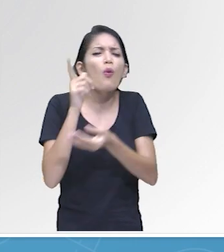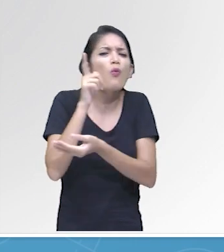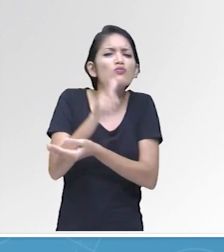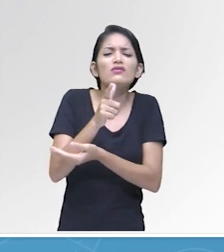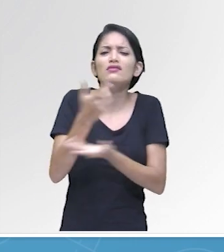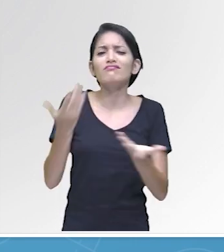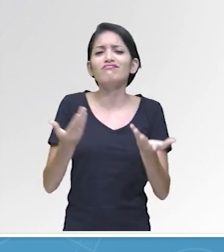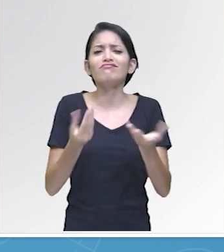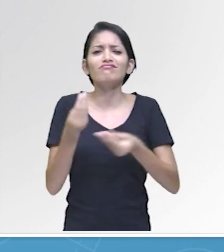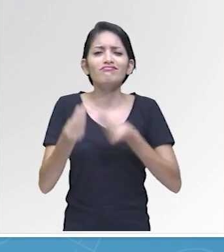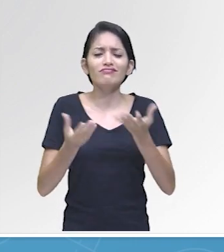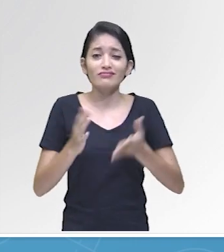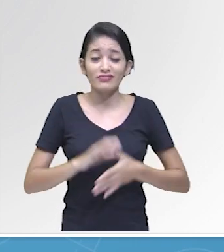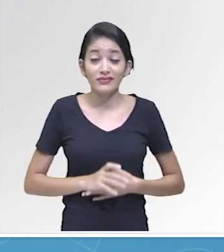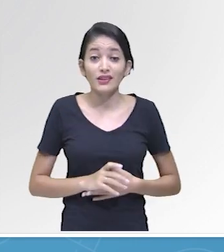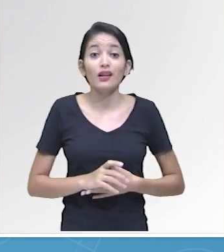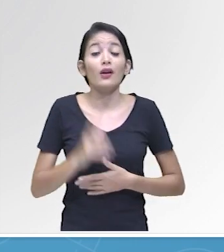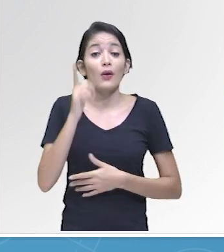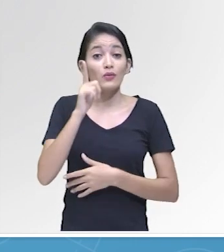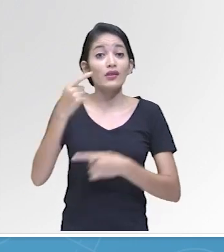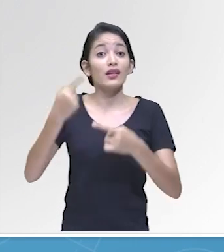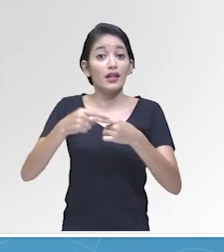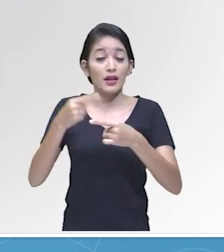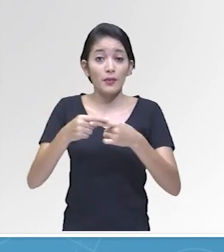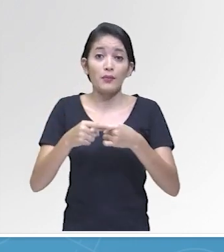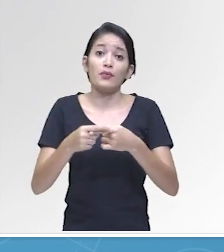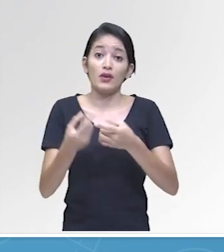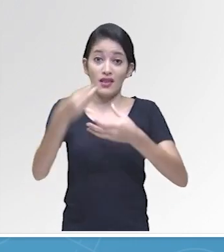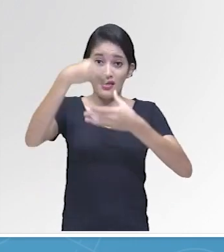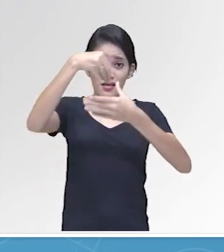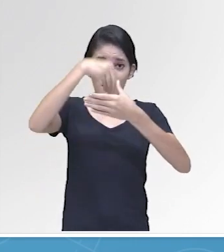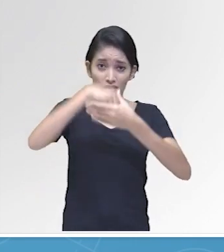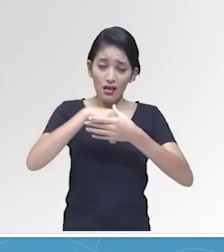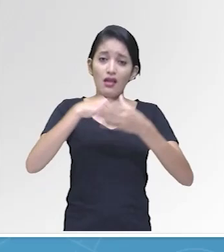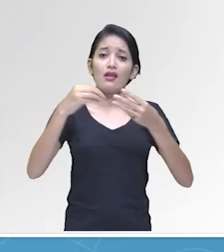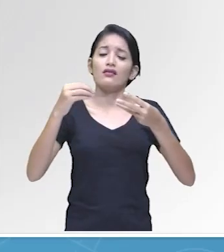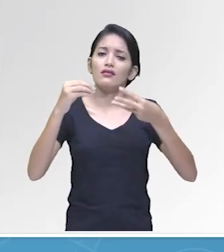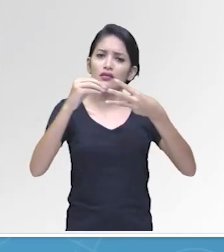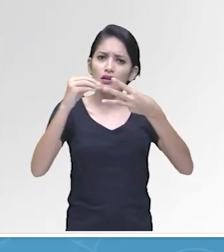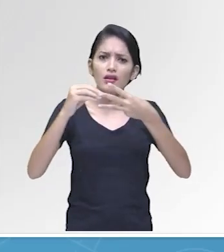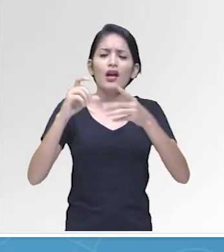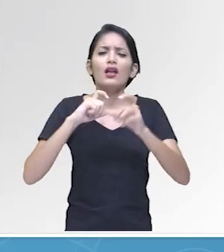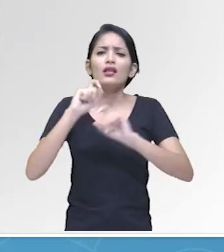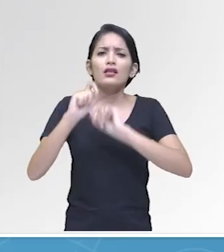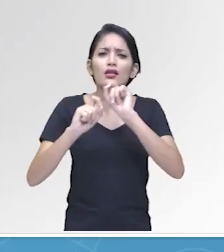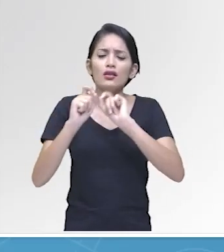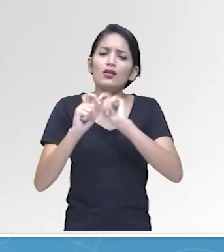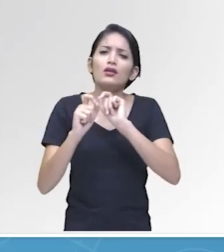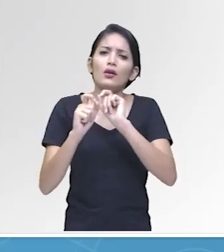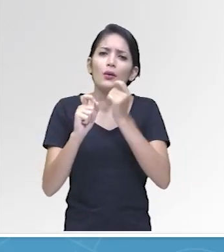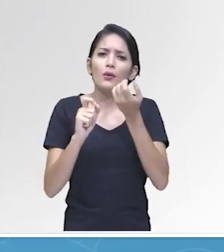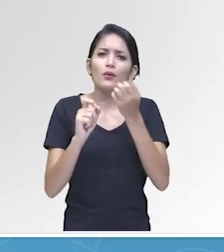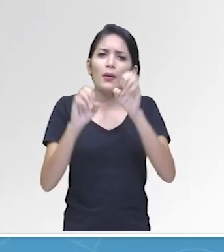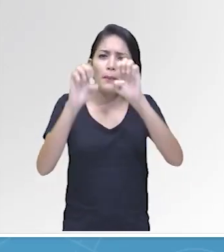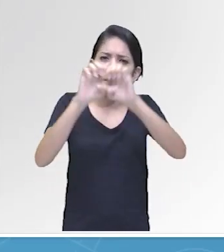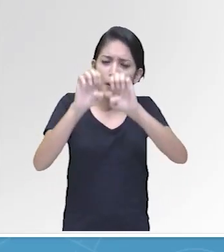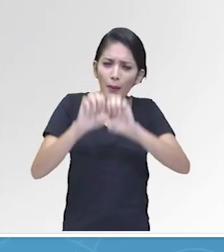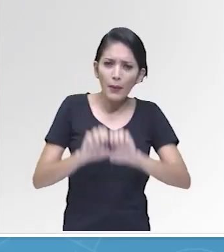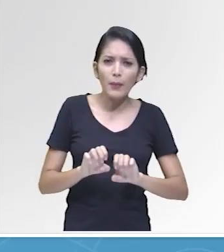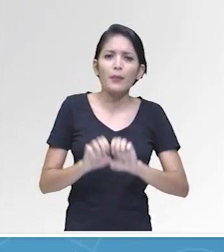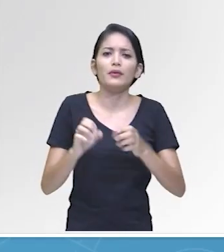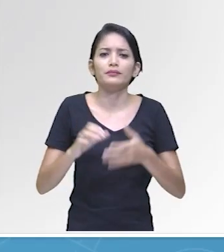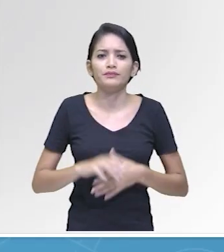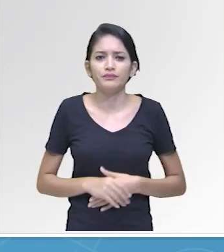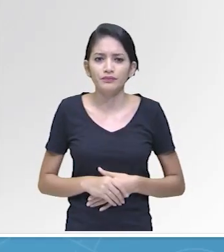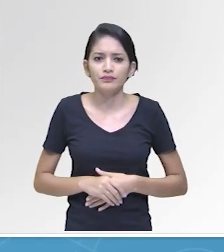isso? Ela só consegue fazer isso porque no interior das suas células nós temos estruturas denominadas organelas. E